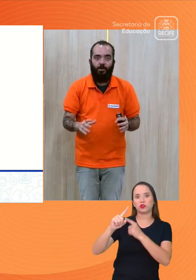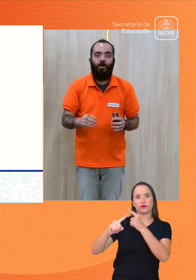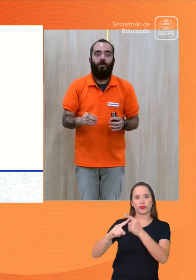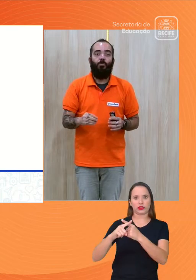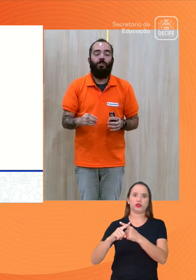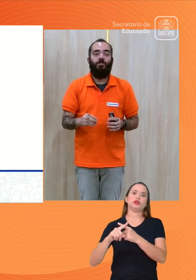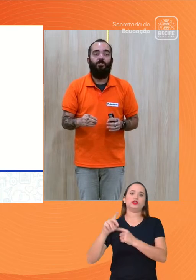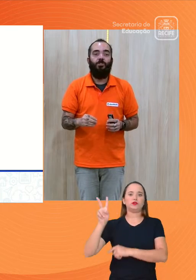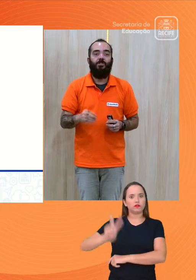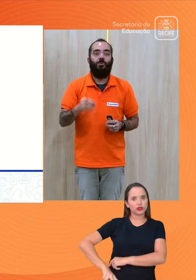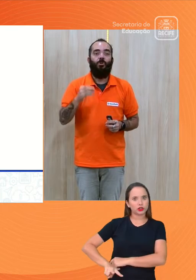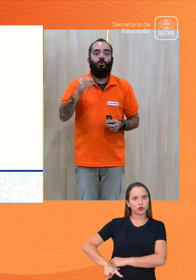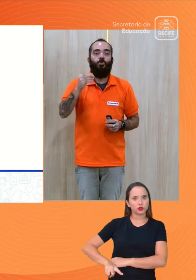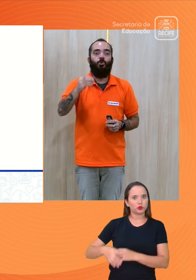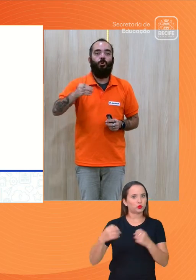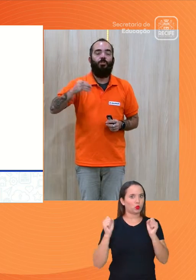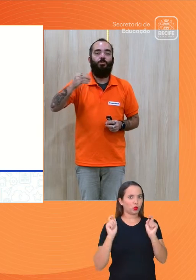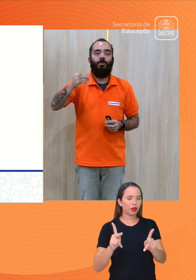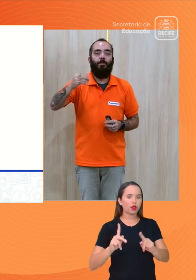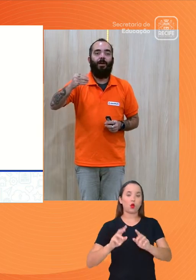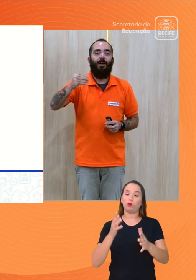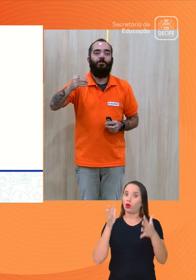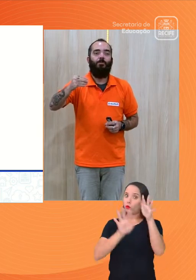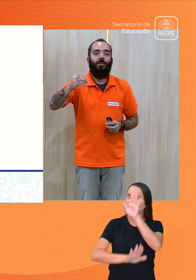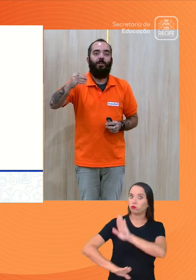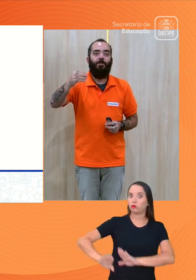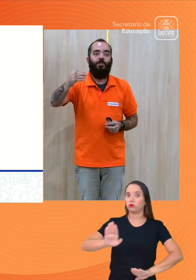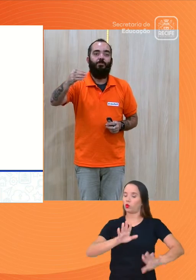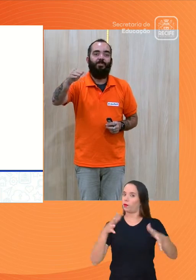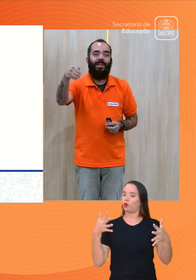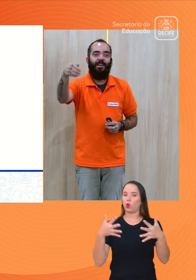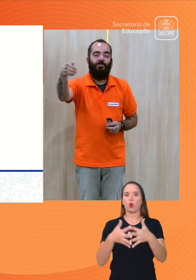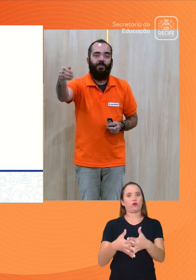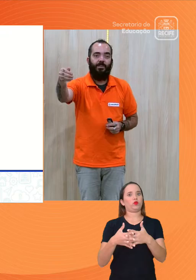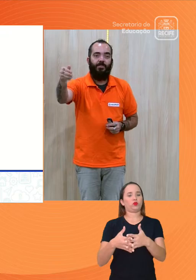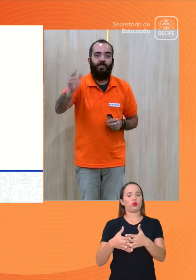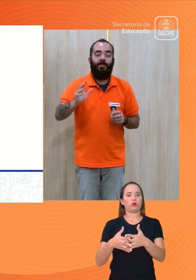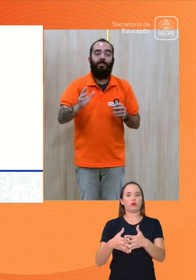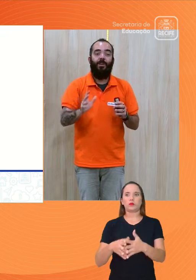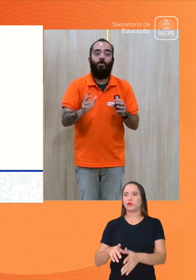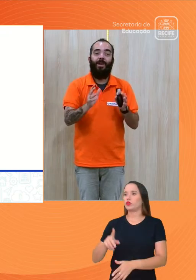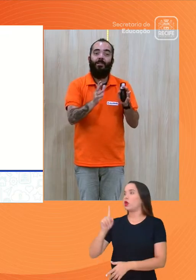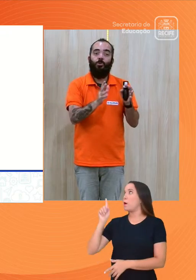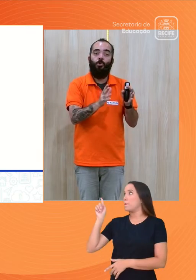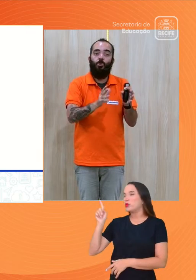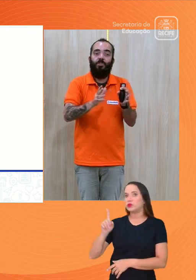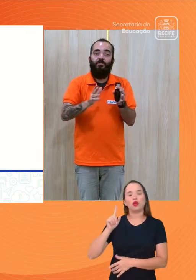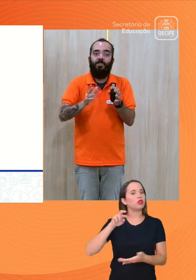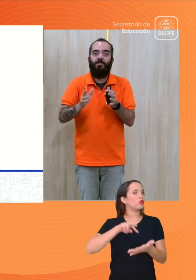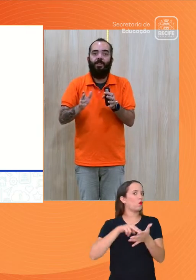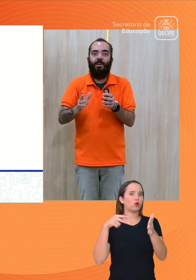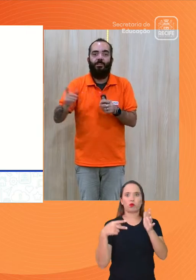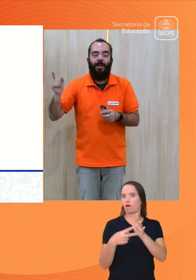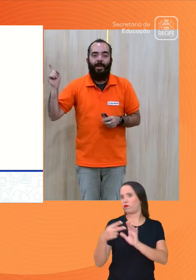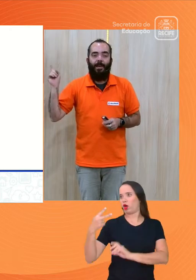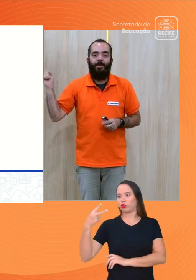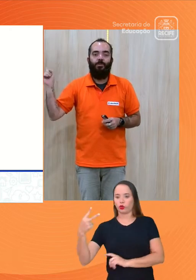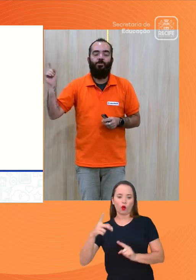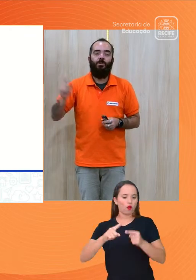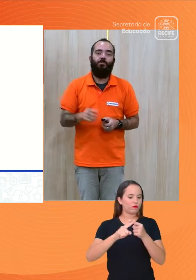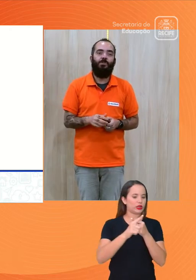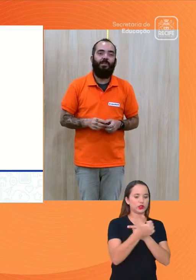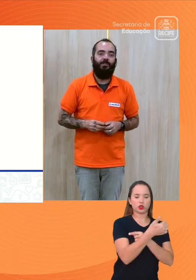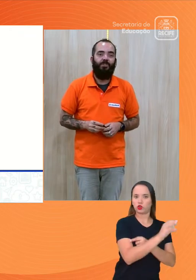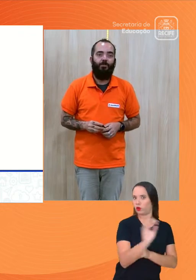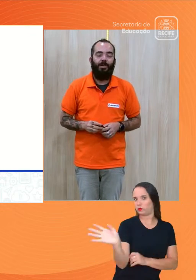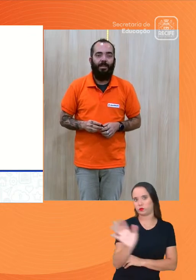certo? Quando a gente diz assim, ó, 2 multiplicado por ele mesmo 10 vezes, não é 2 vezes 10. É isso